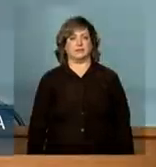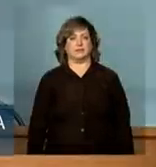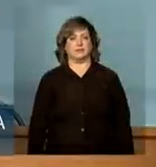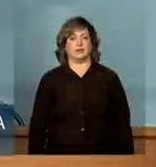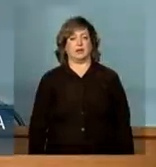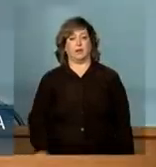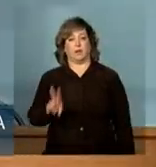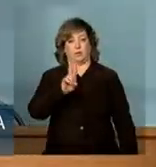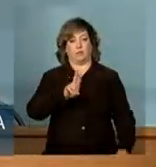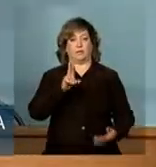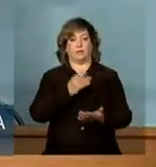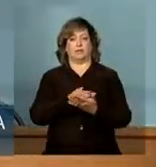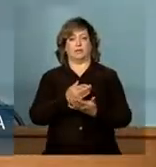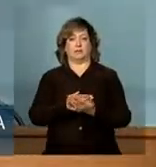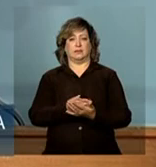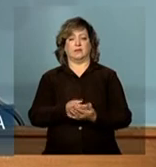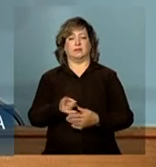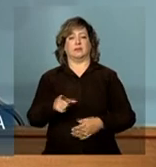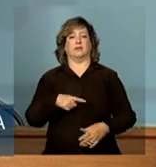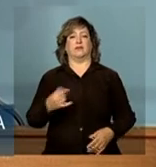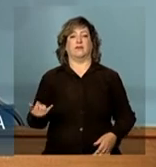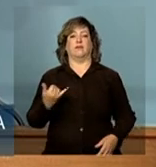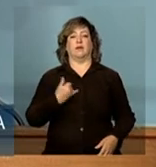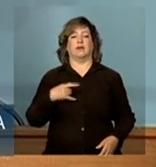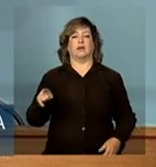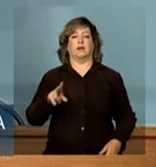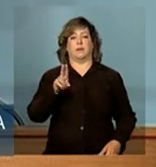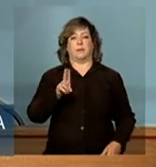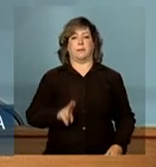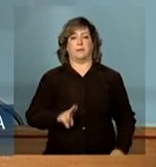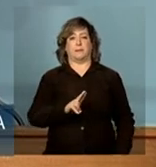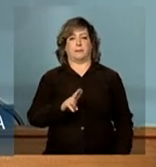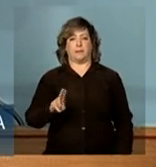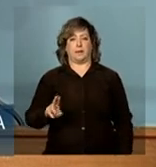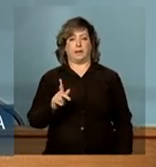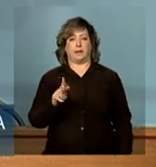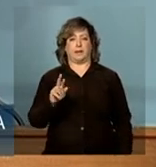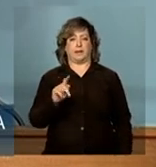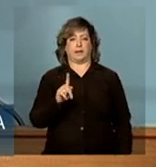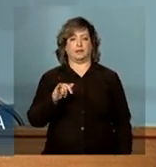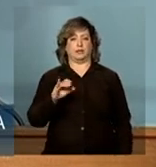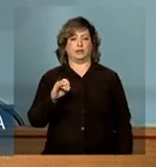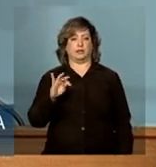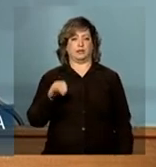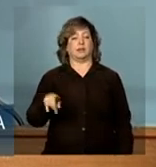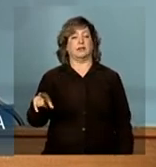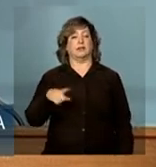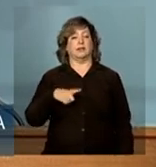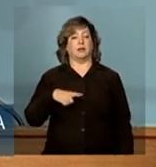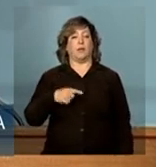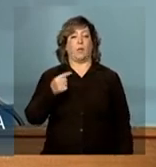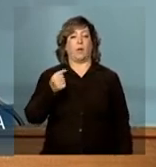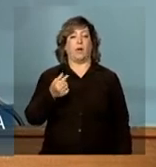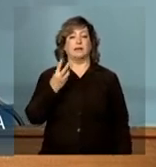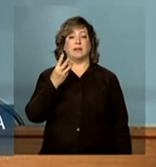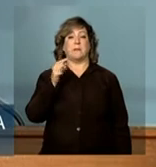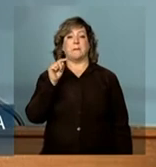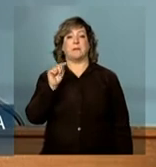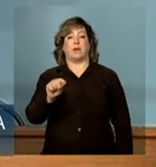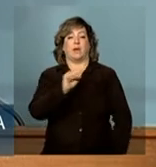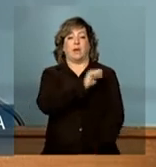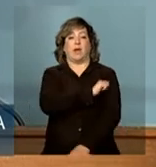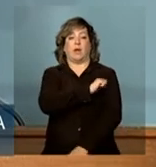essa universidade, aí me dizia o padre Roque Graziottin, tem quase 3 mil alunos